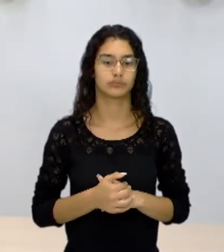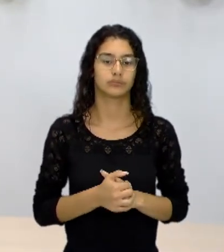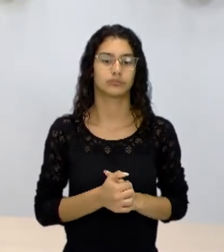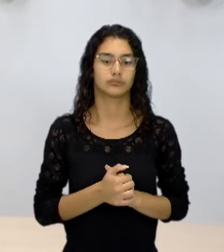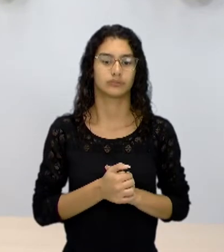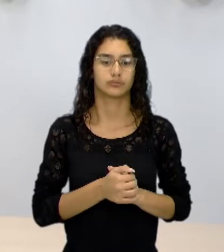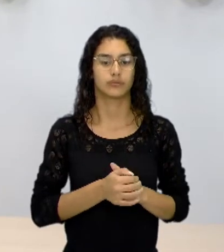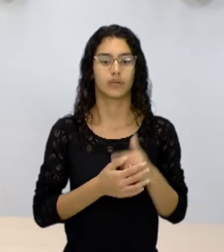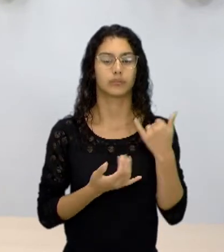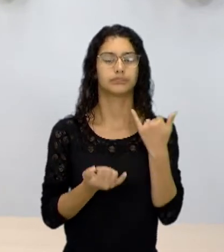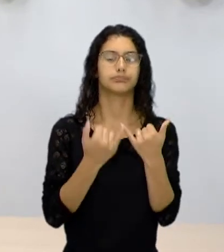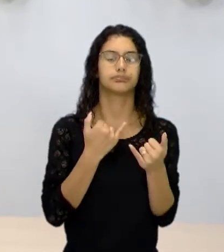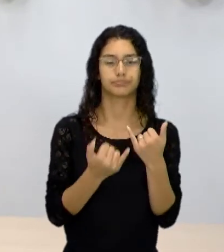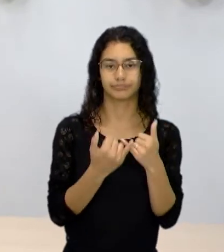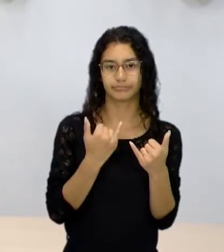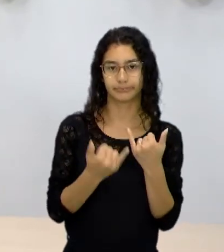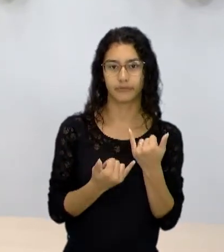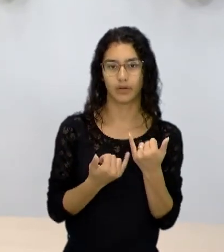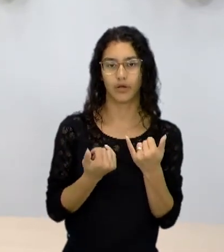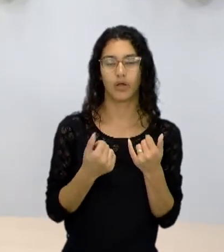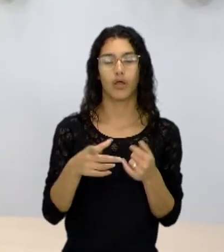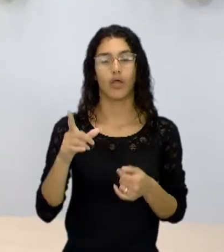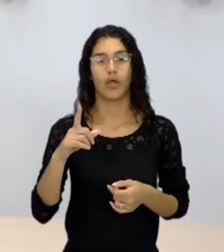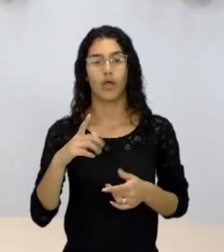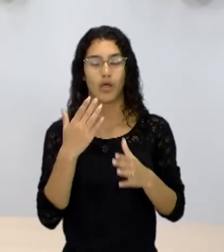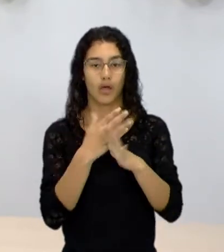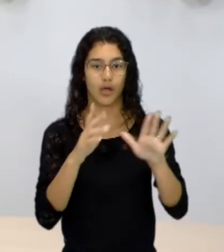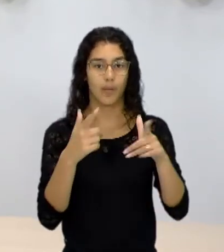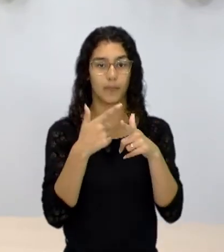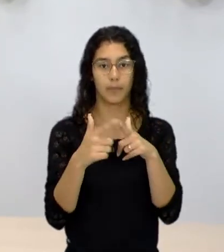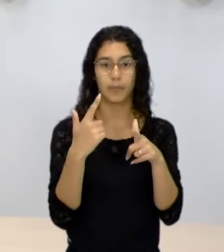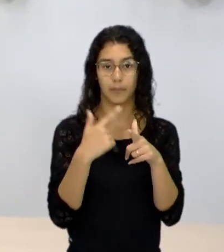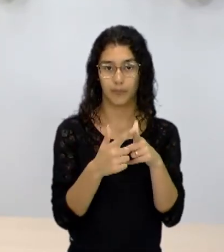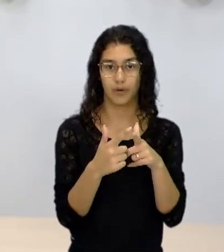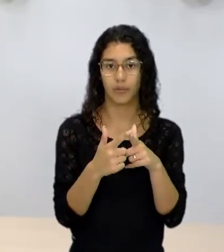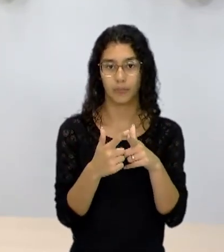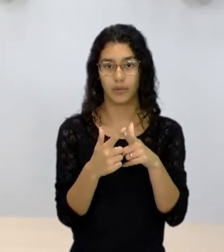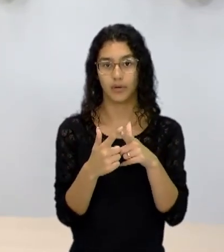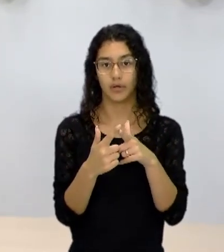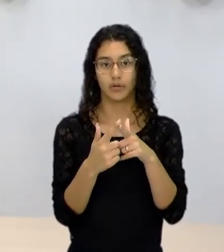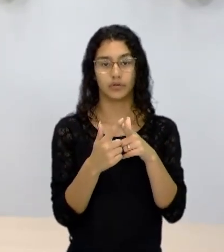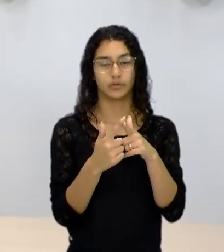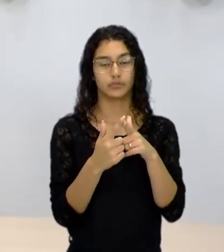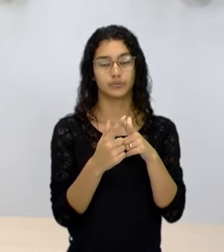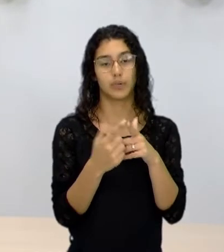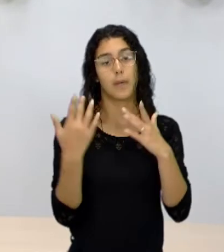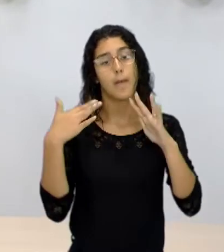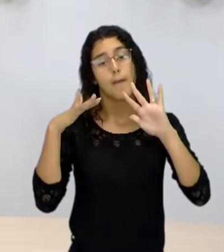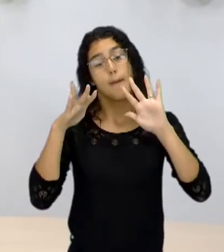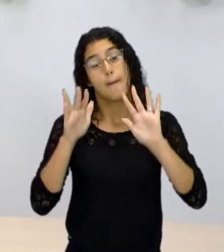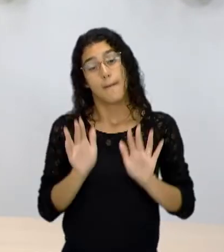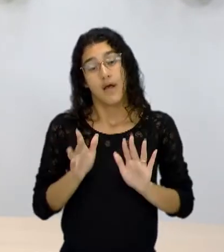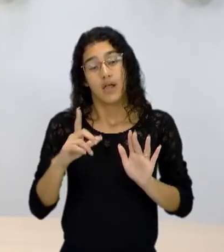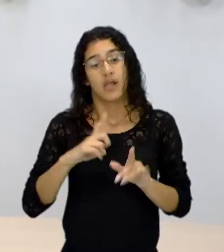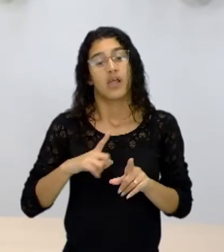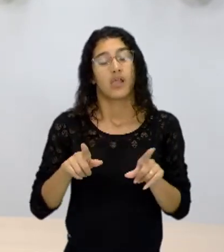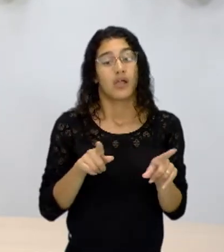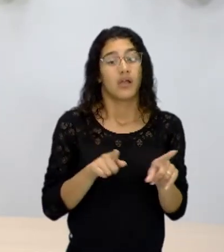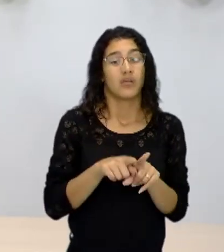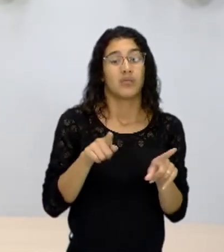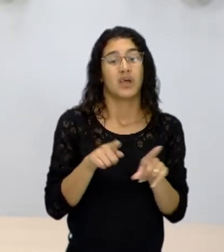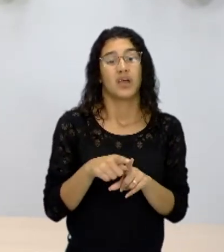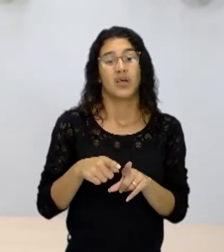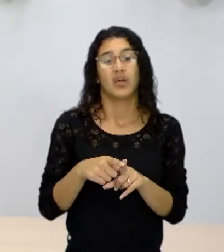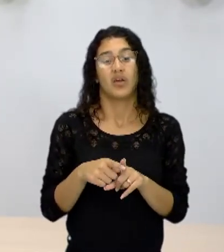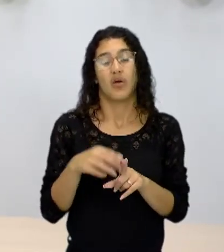Soluções paliativas, né? Aquelas que resolvem o problema de conforto, mas que acaba piorando mais